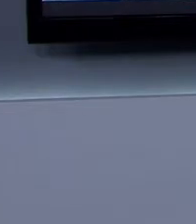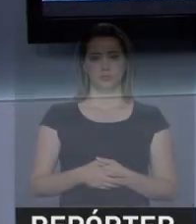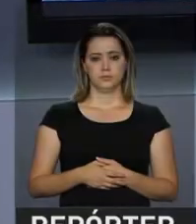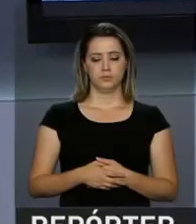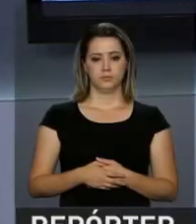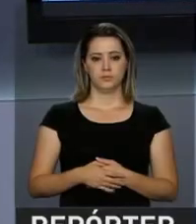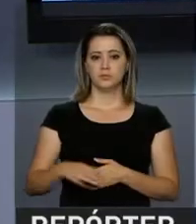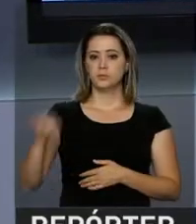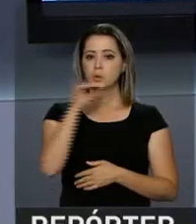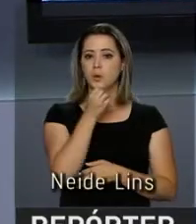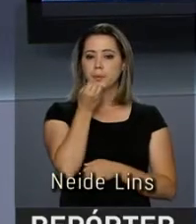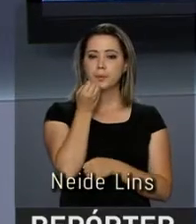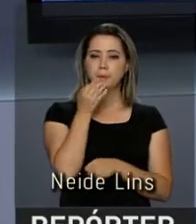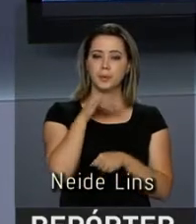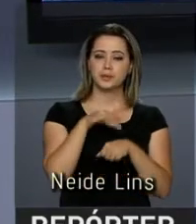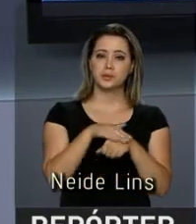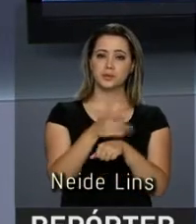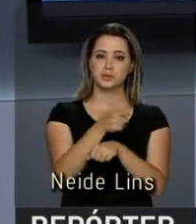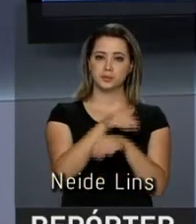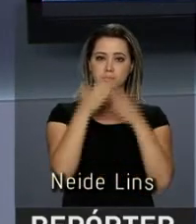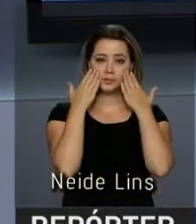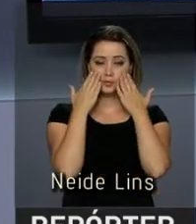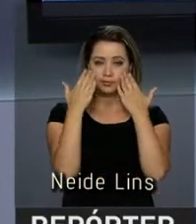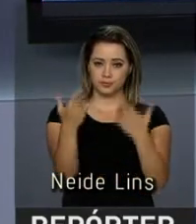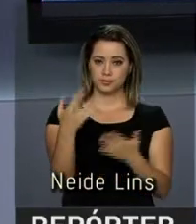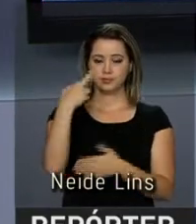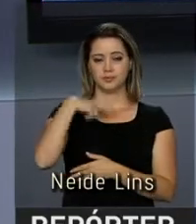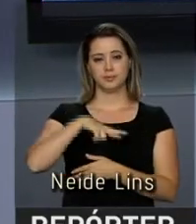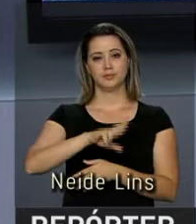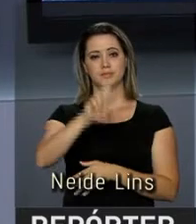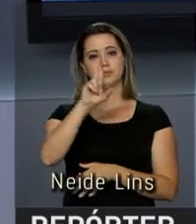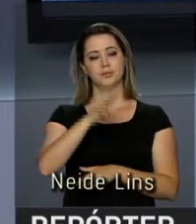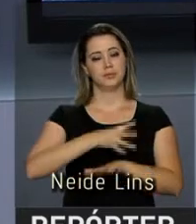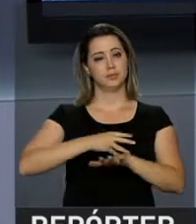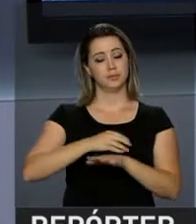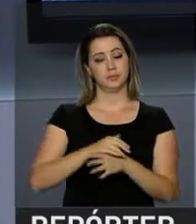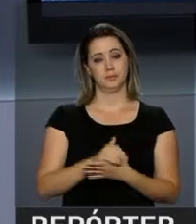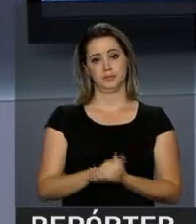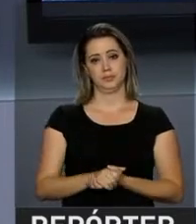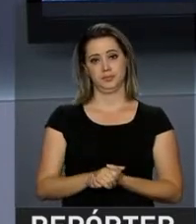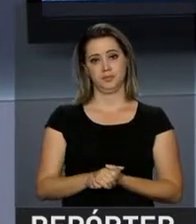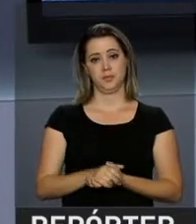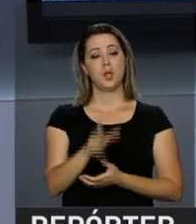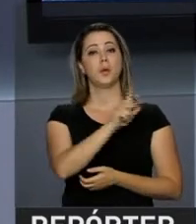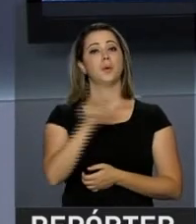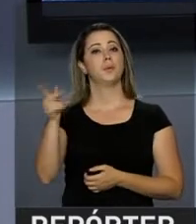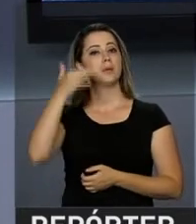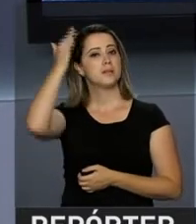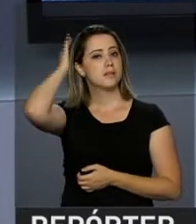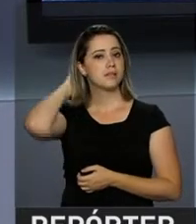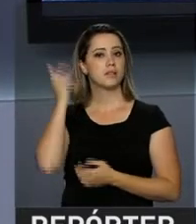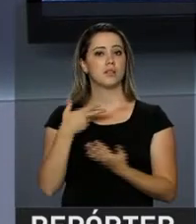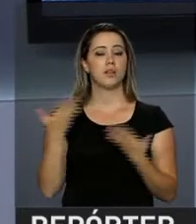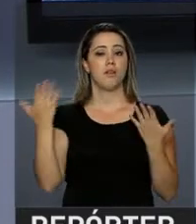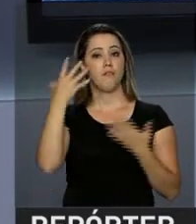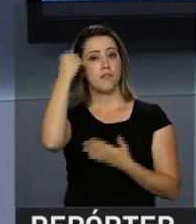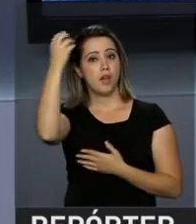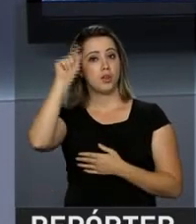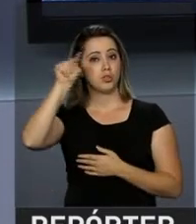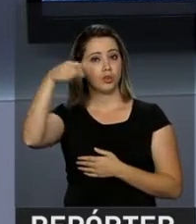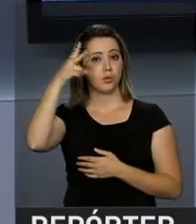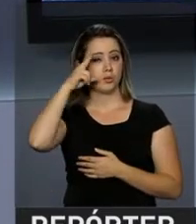olá boa noite começa agora mais uma edição do repórter nbr o presidente michel temer embarca na próxima